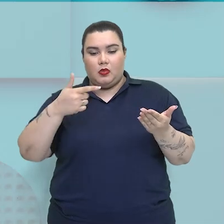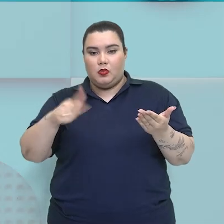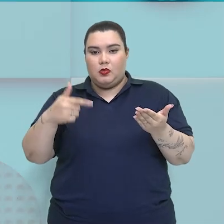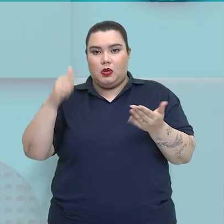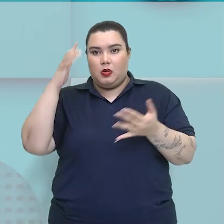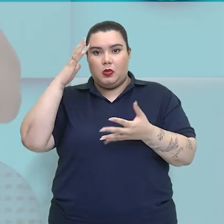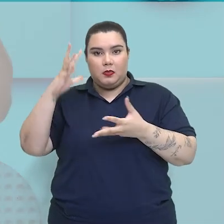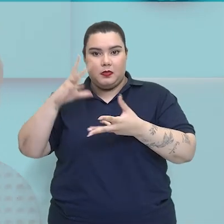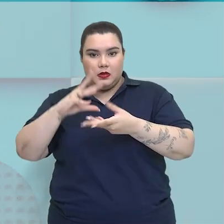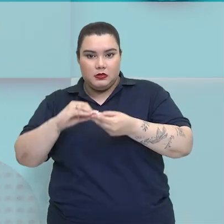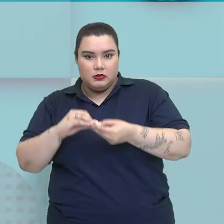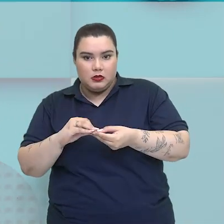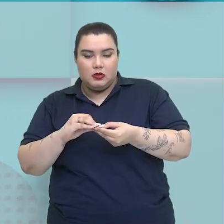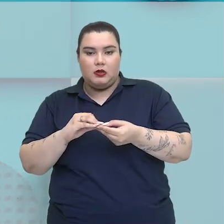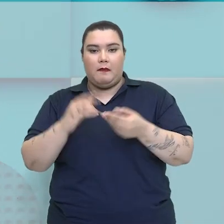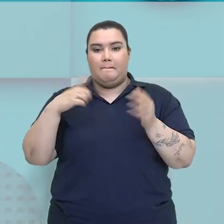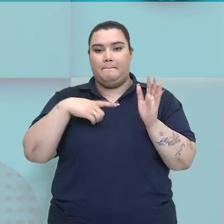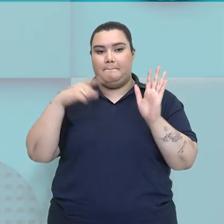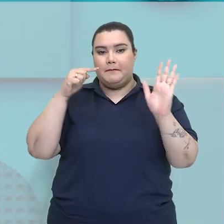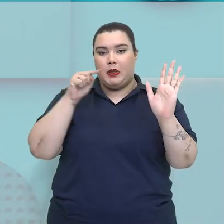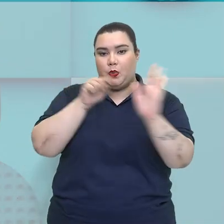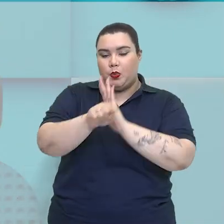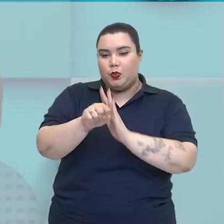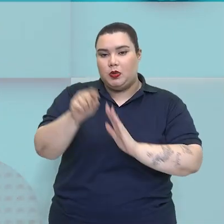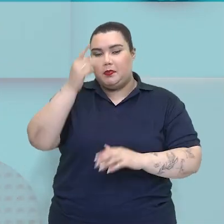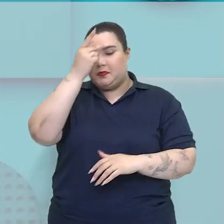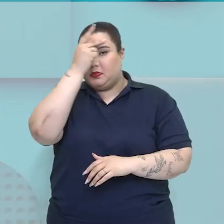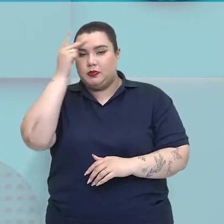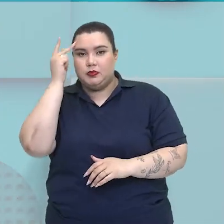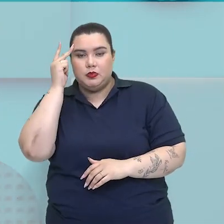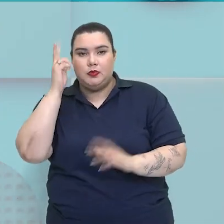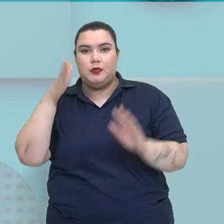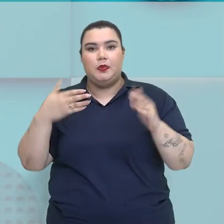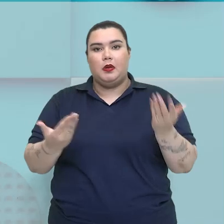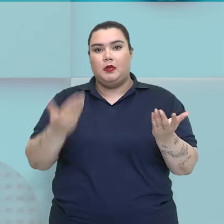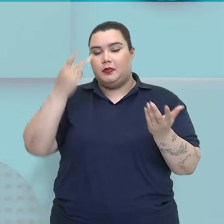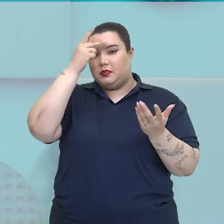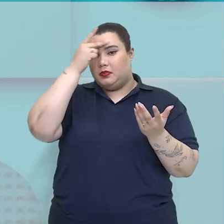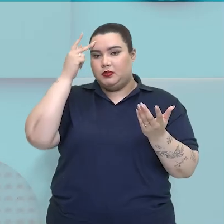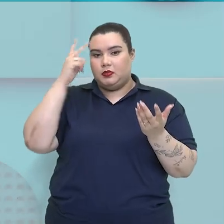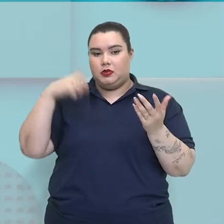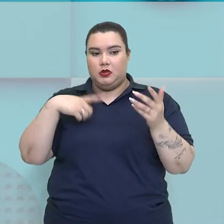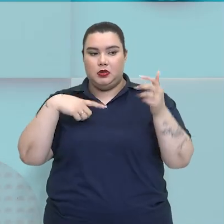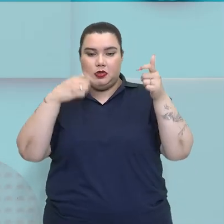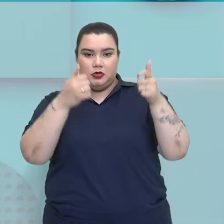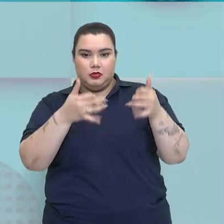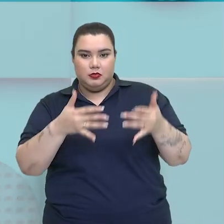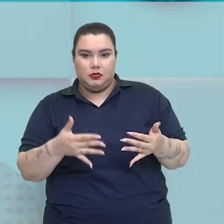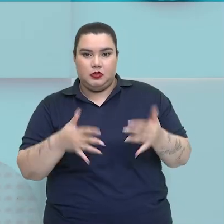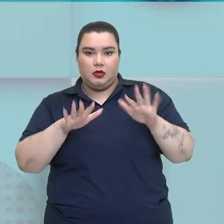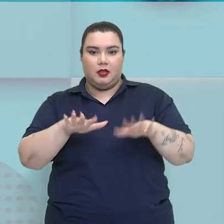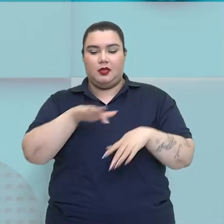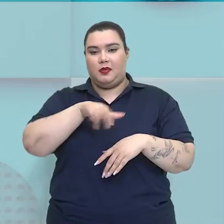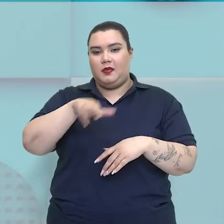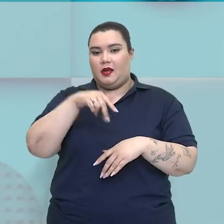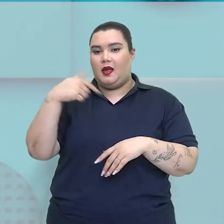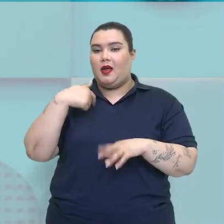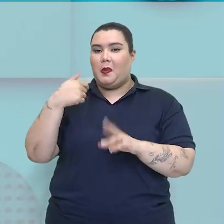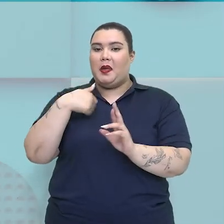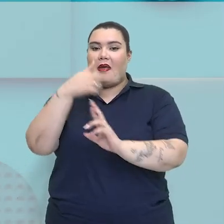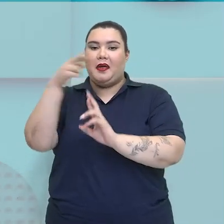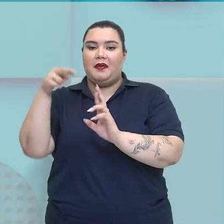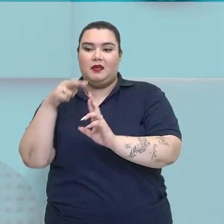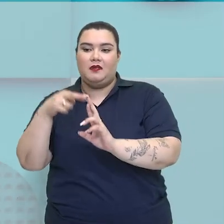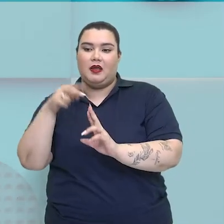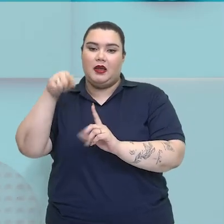está entendendo, você aí pergunta para a pessoa e a pessoa já dá explicação, né? Não, estou me